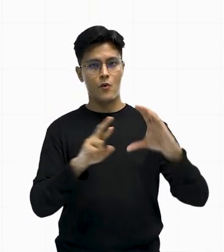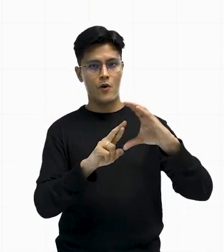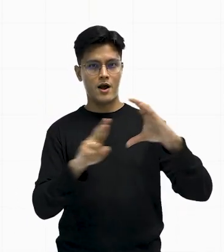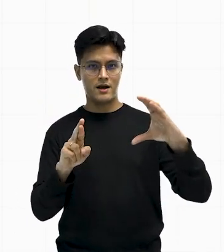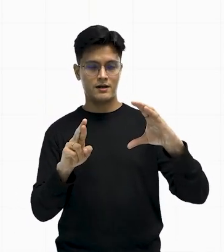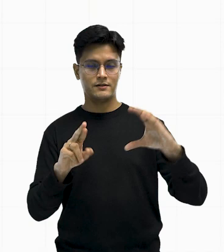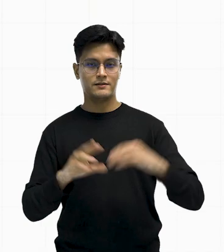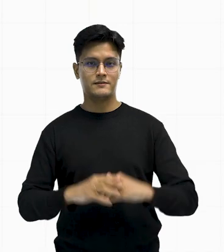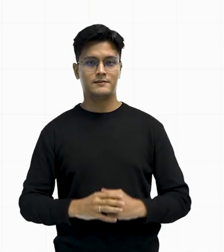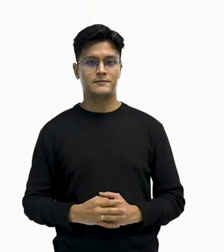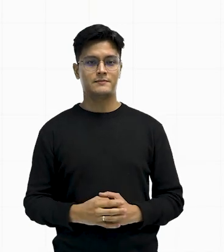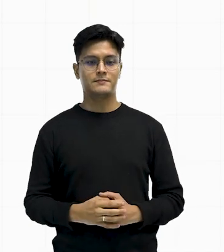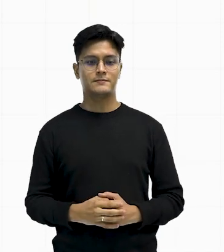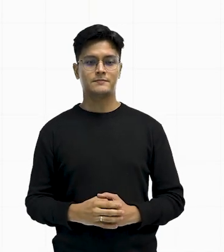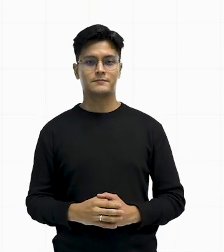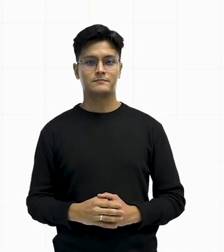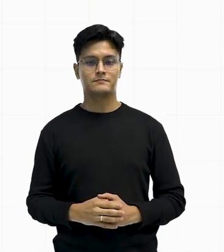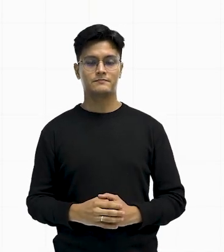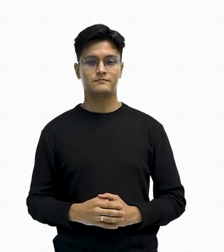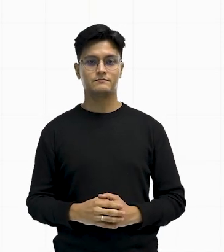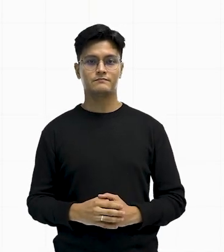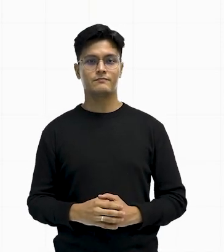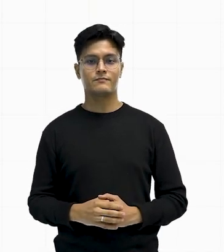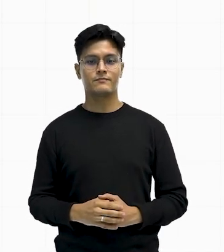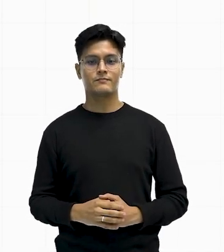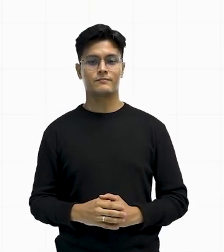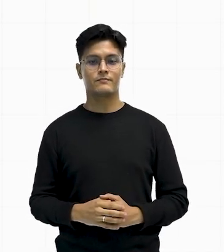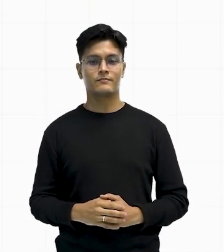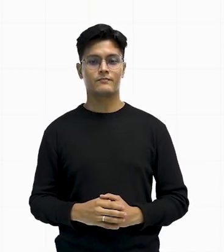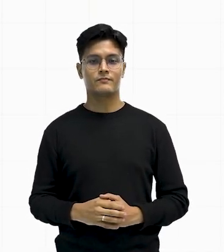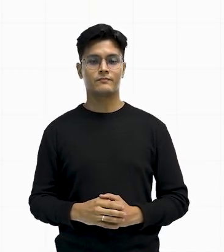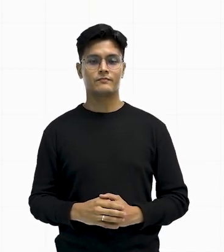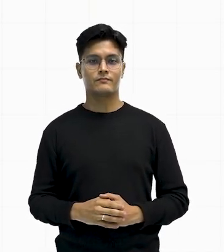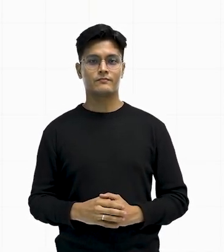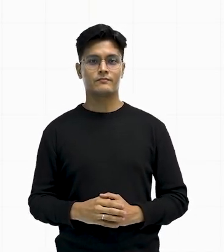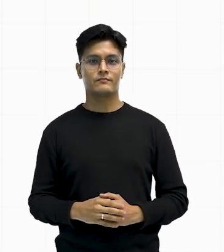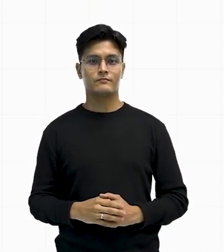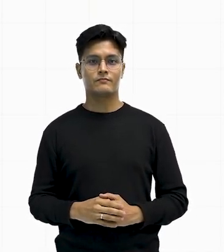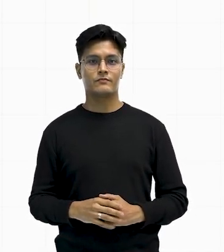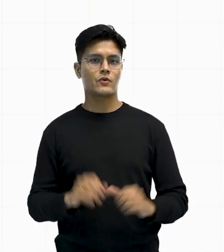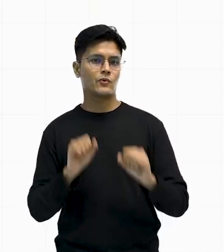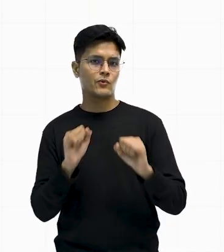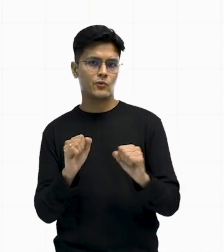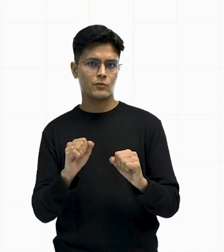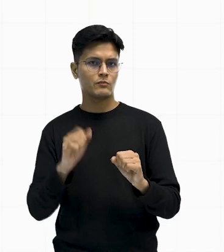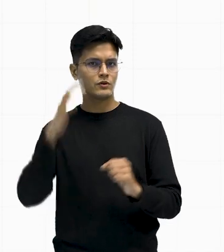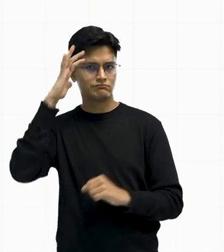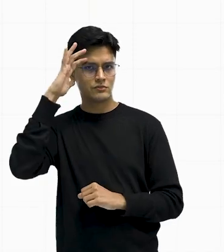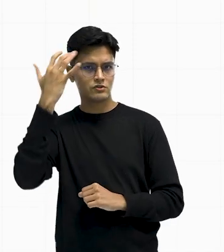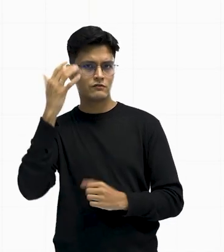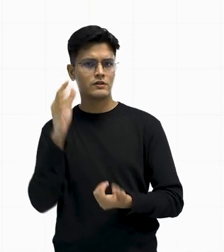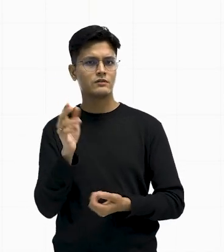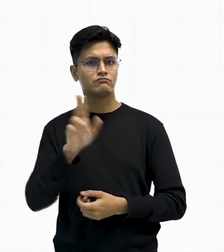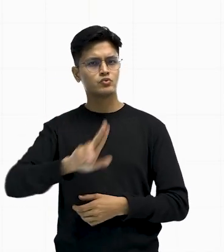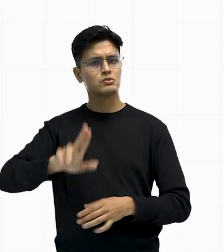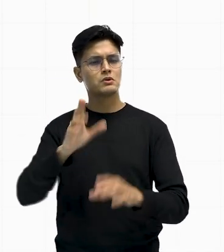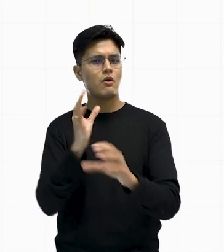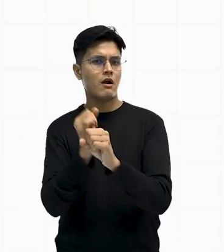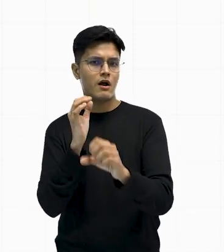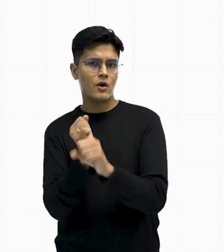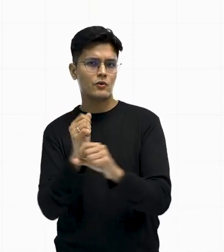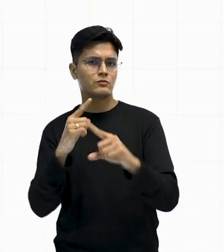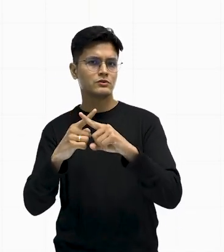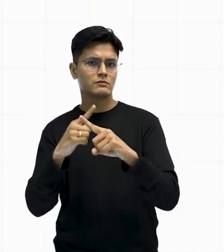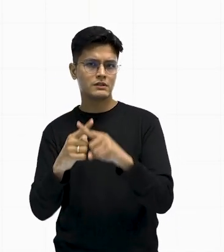raio, belezinha? Então, vamos lá. Aqui, a gente pode resolver essa multiplicação de